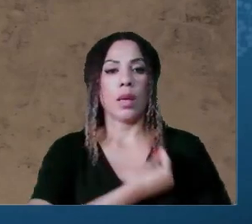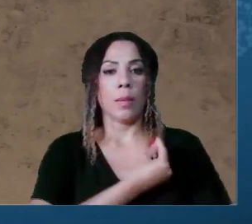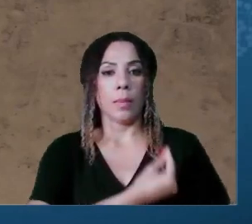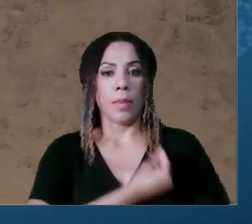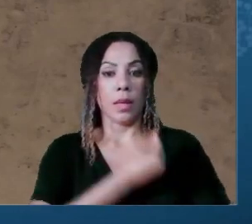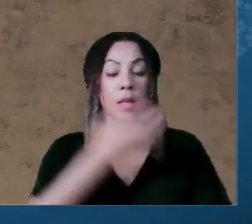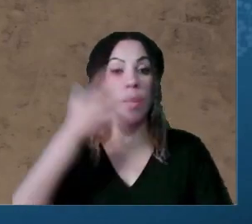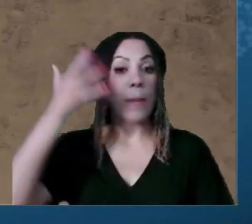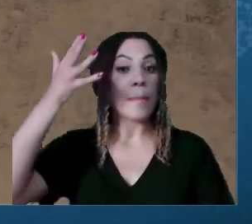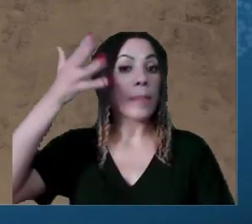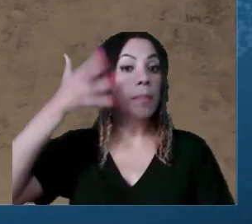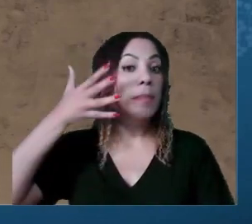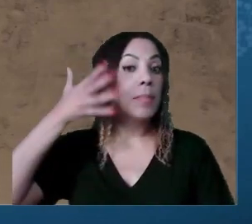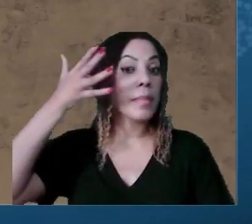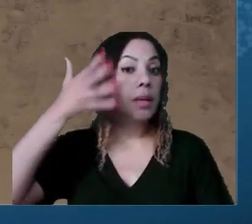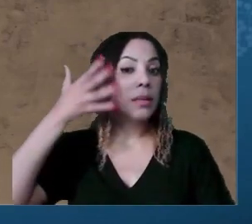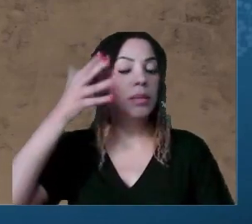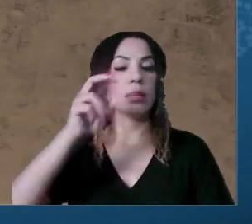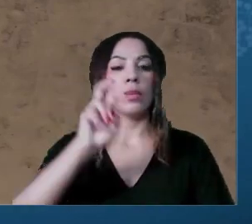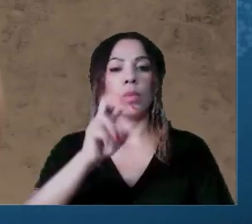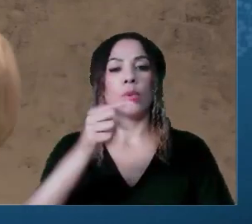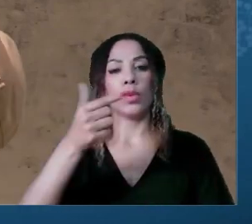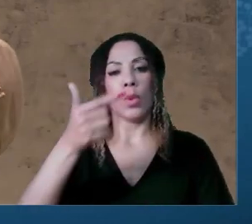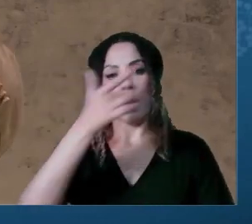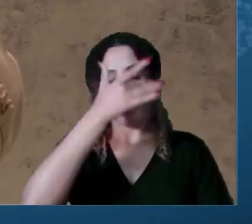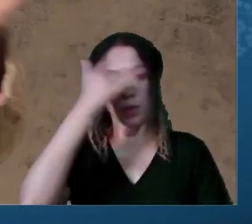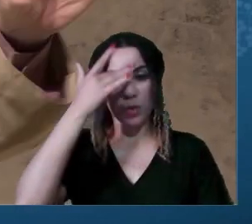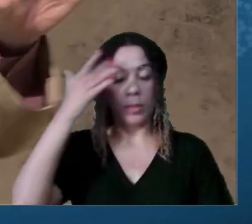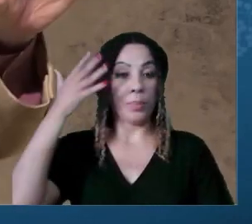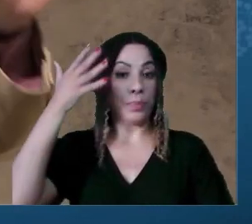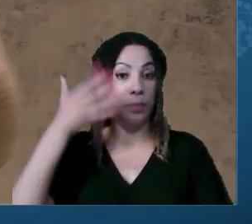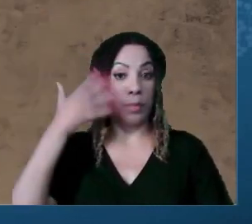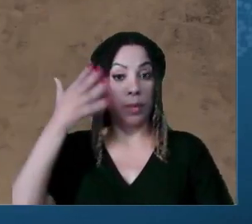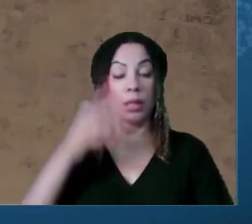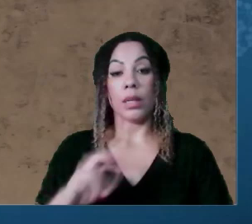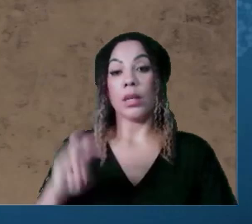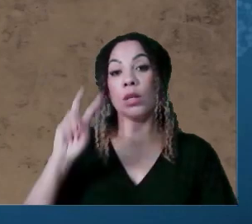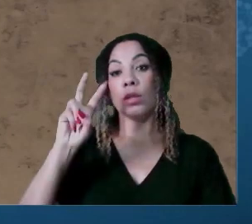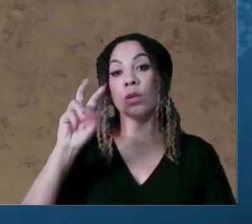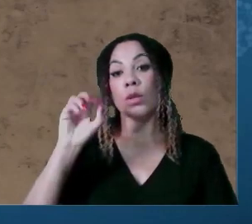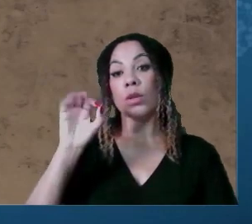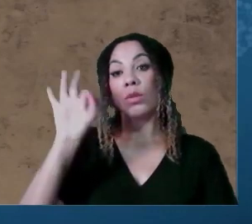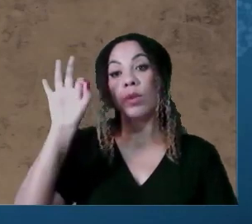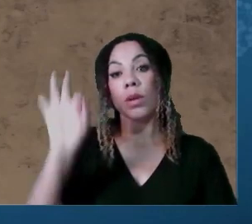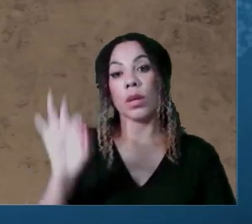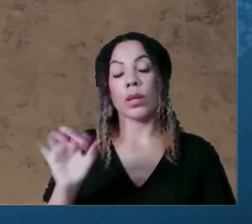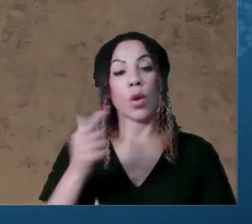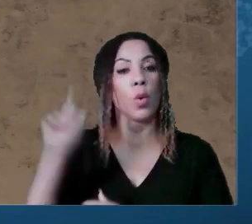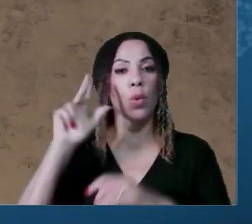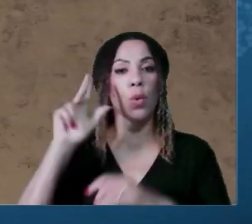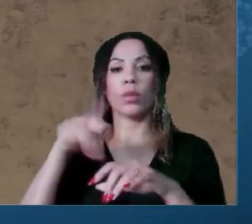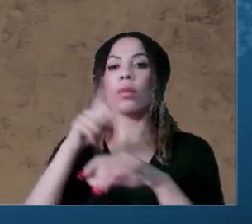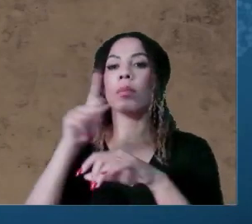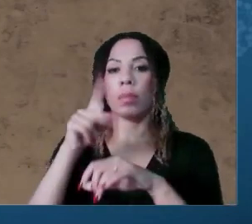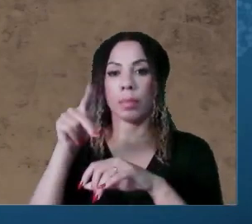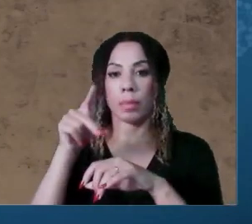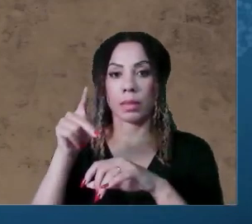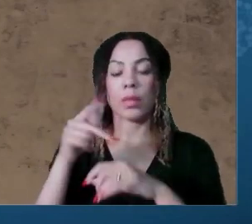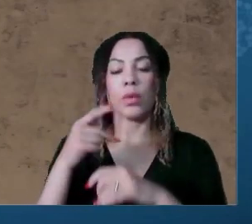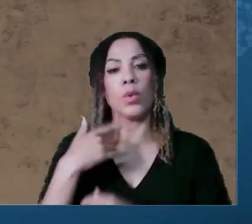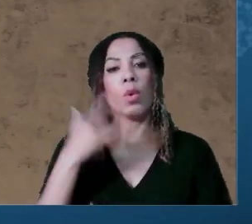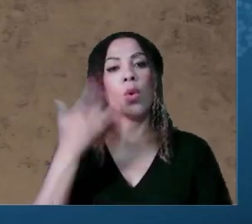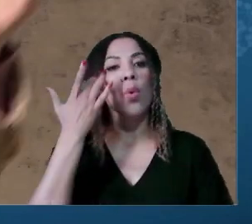palestrantes, 52 palestrantes, sendo 50% do estrangeiro. Eu acho que a gente